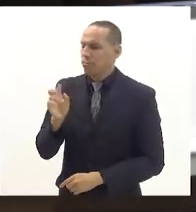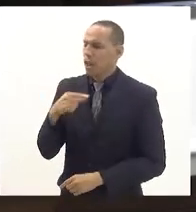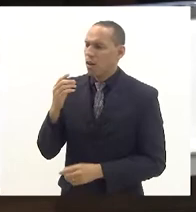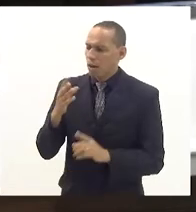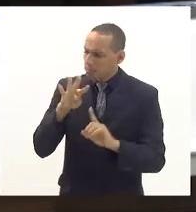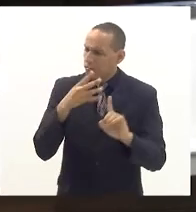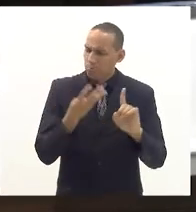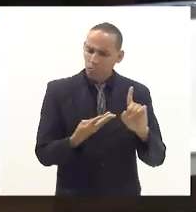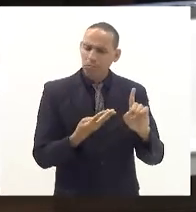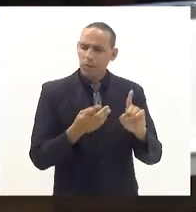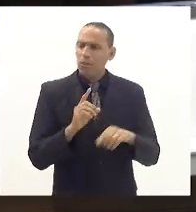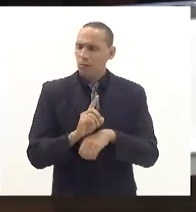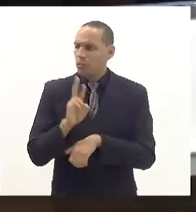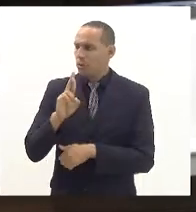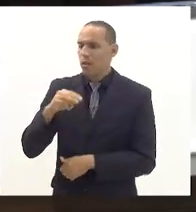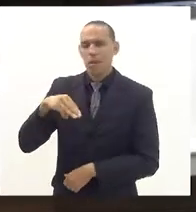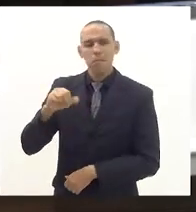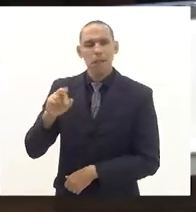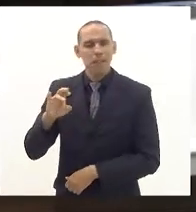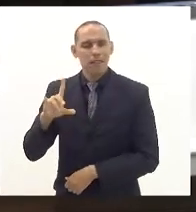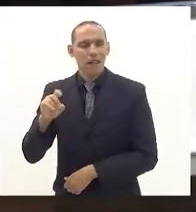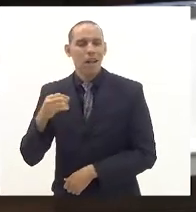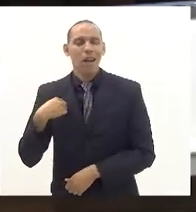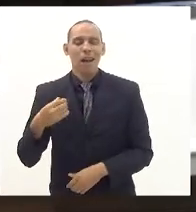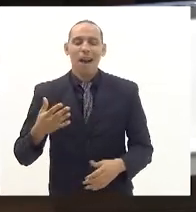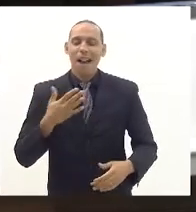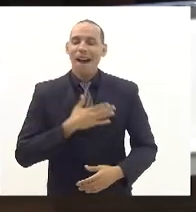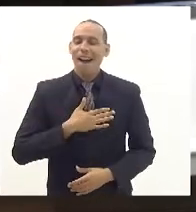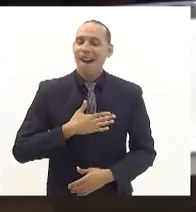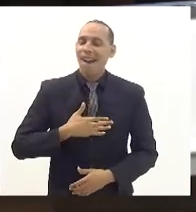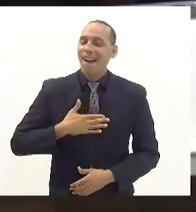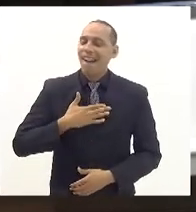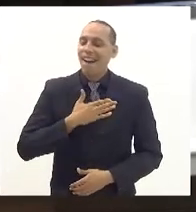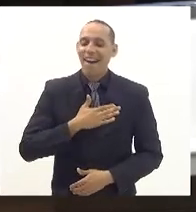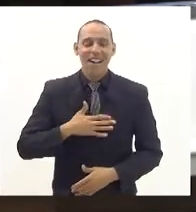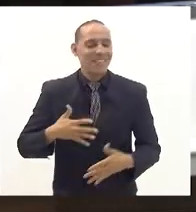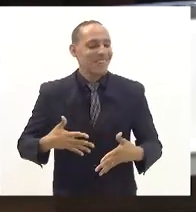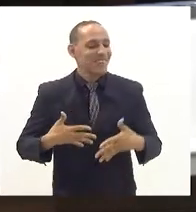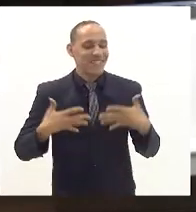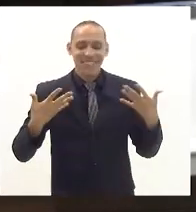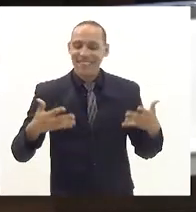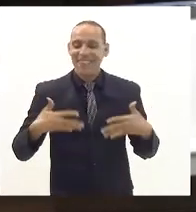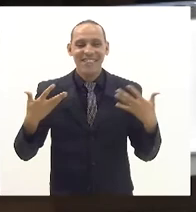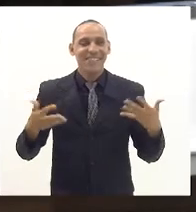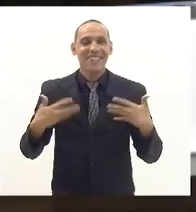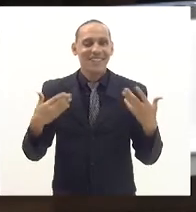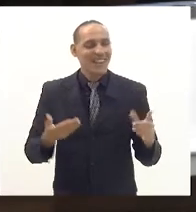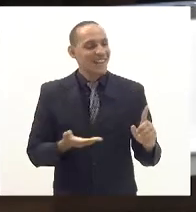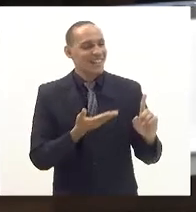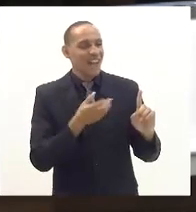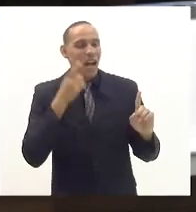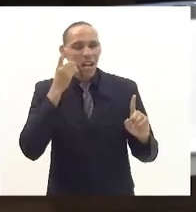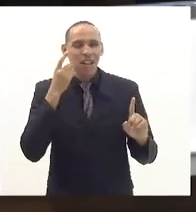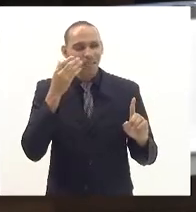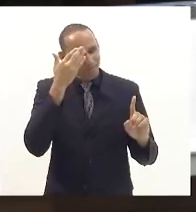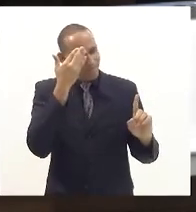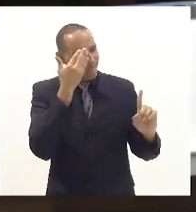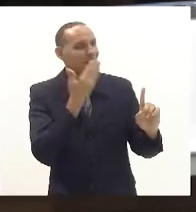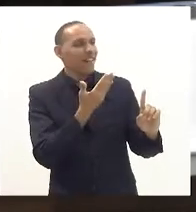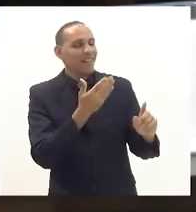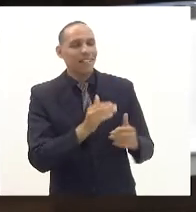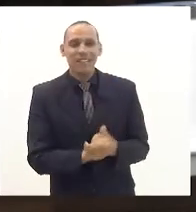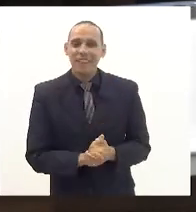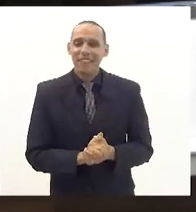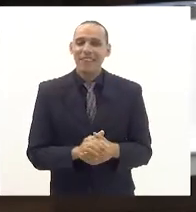Marcelo Muniz isso eu fiquei realizado com esse comportamento Deputado eu quero agradecer ele E